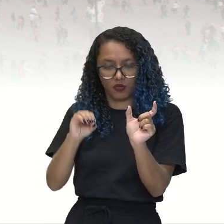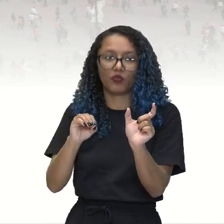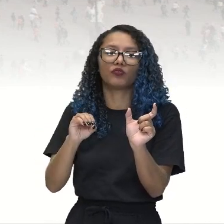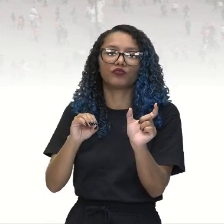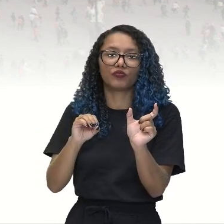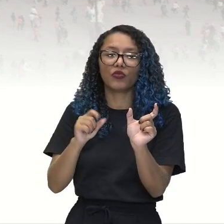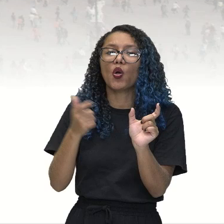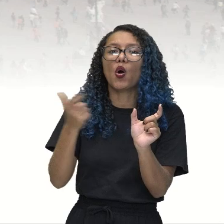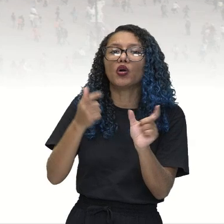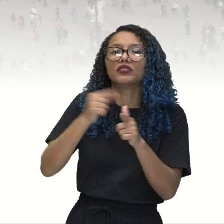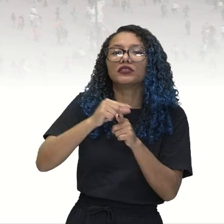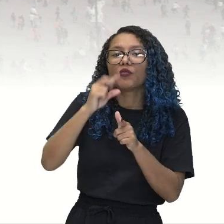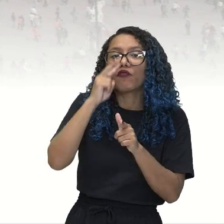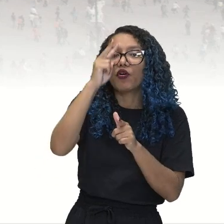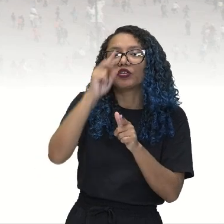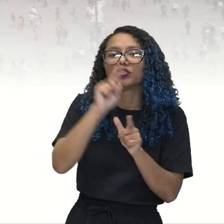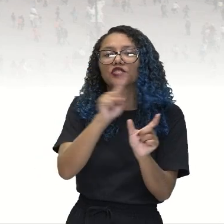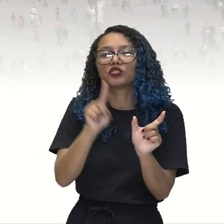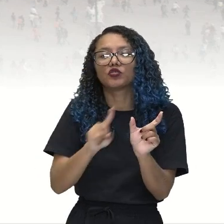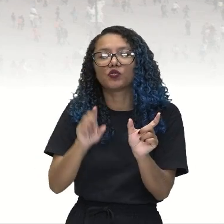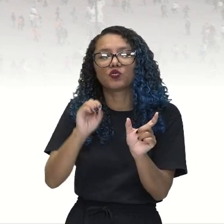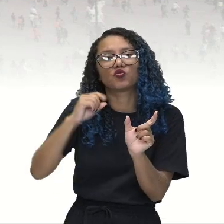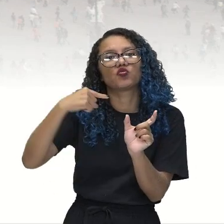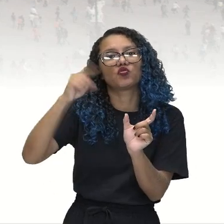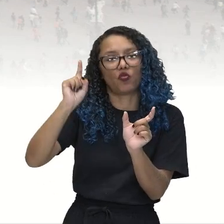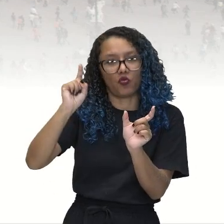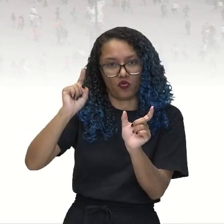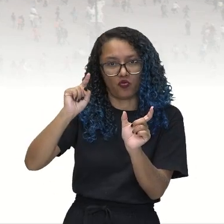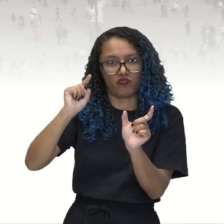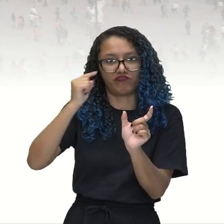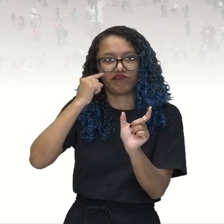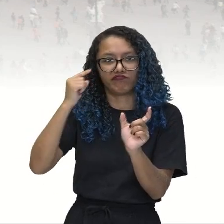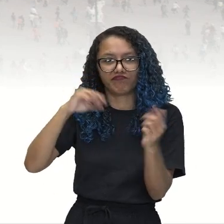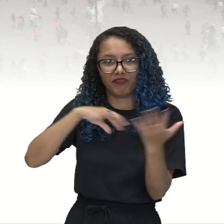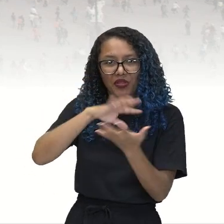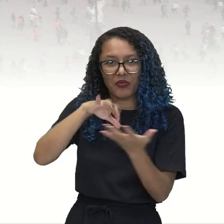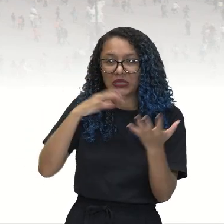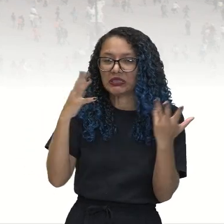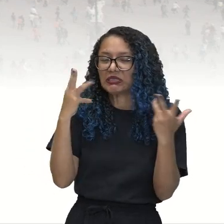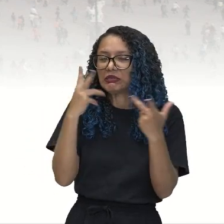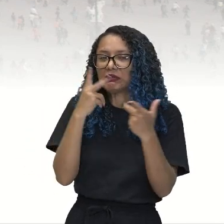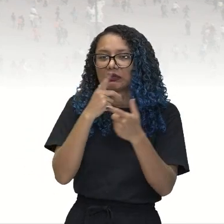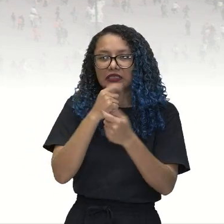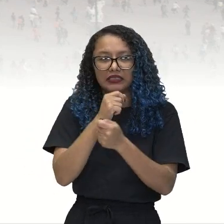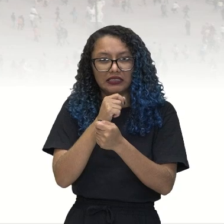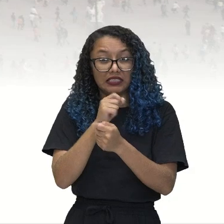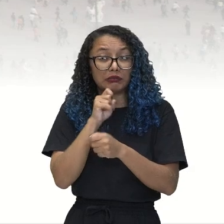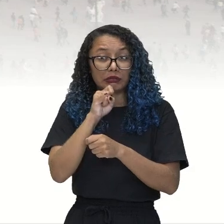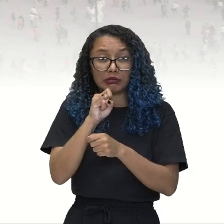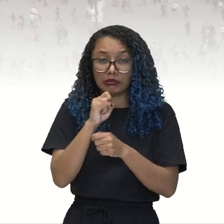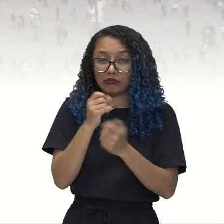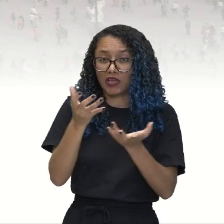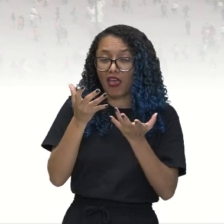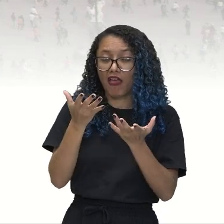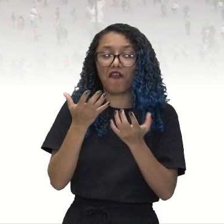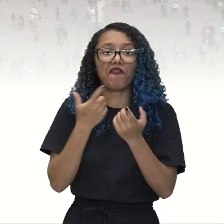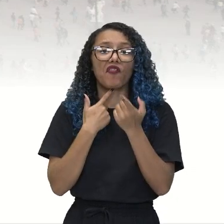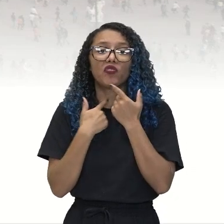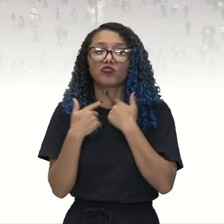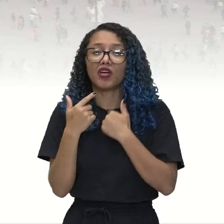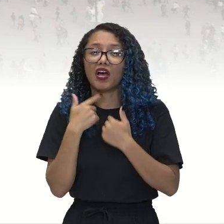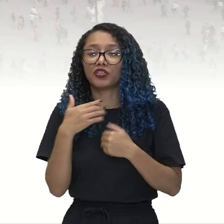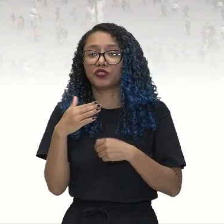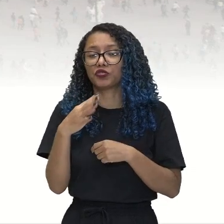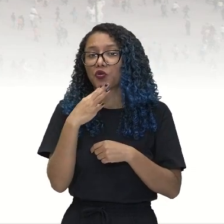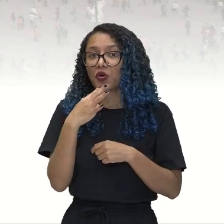né s Ok que é essa linda Praça aqui lá do México quem quiser um dia conhecer ali a capital do